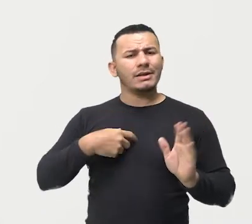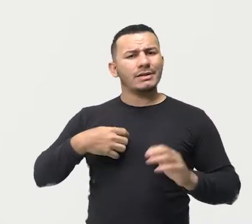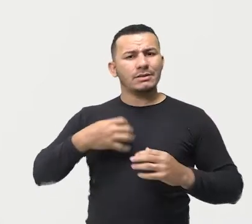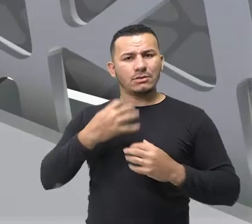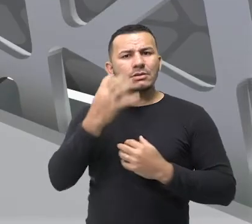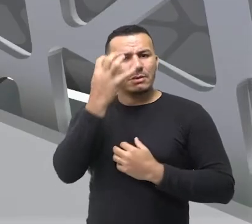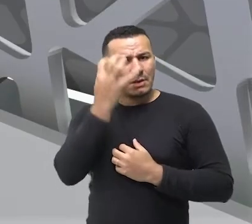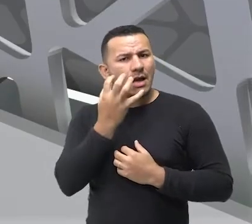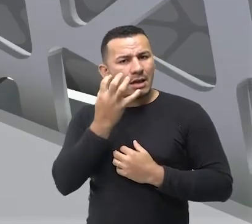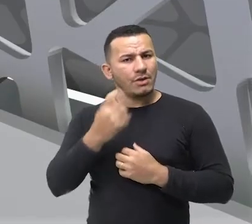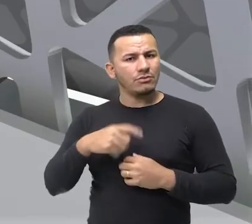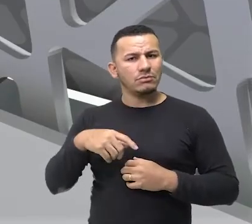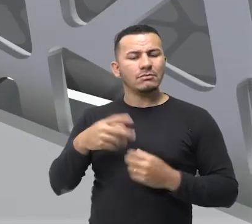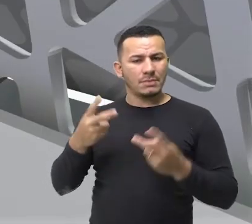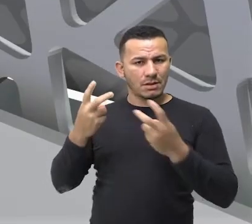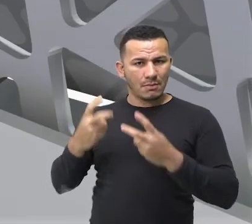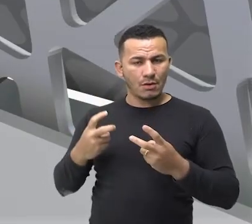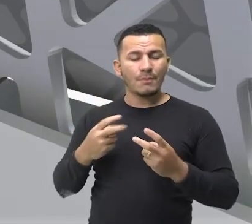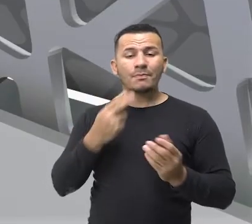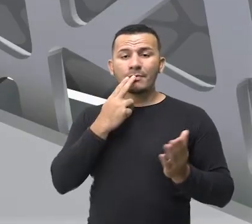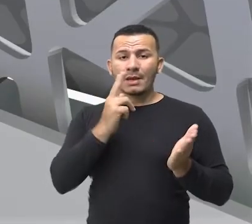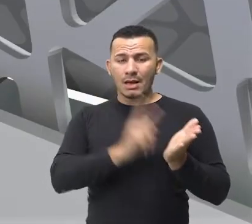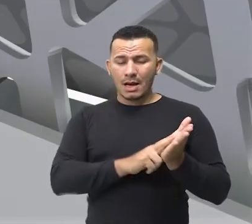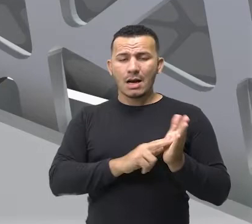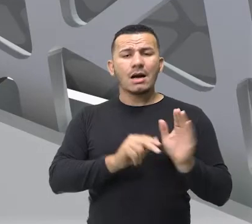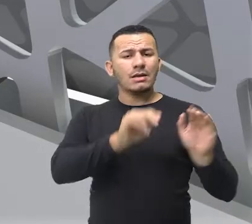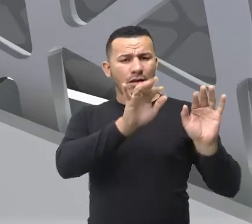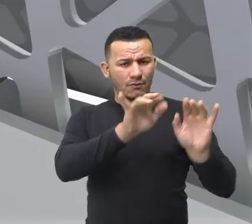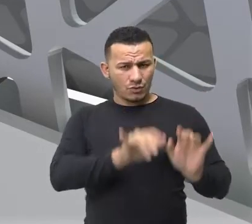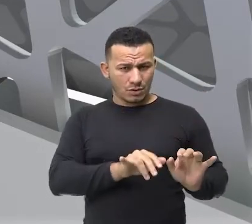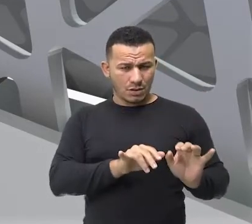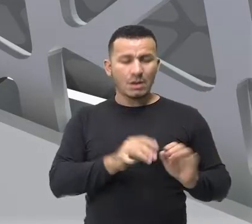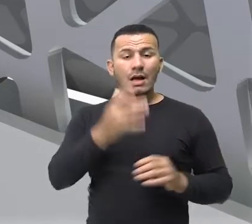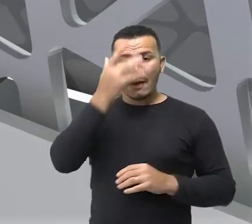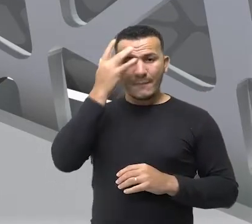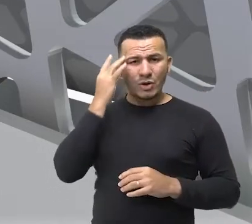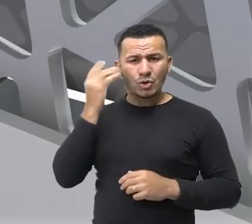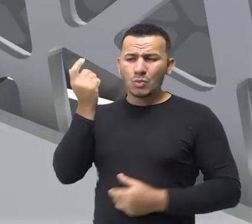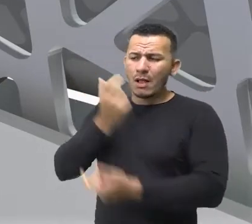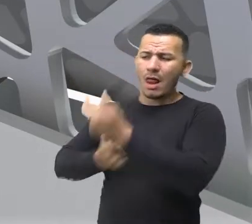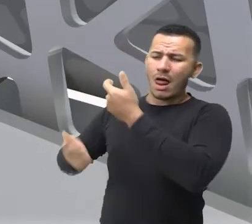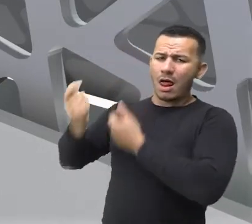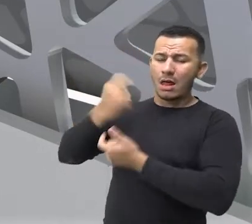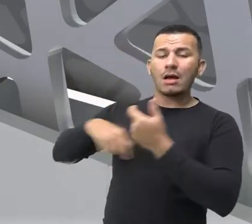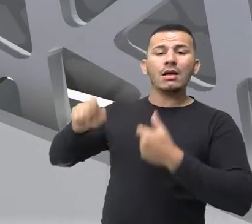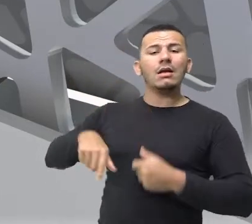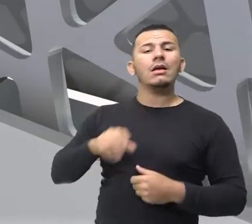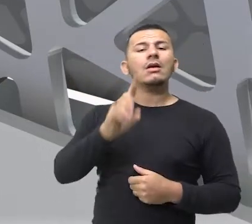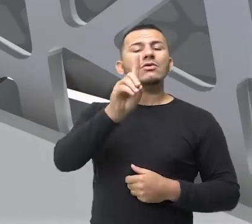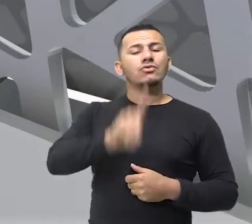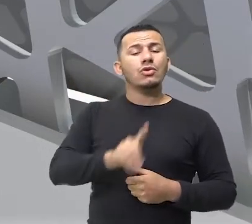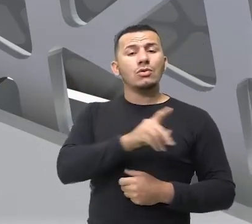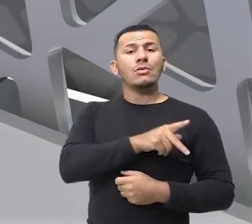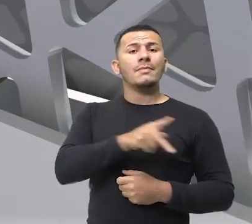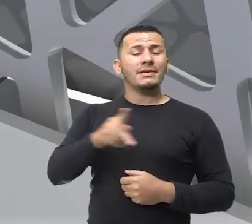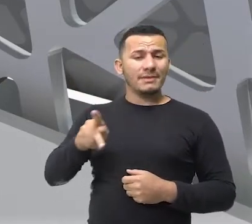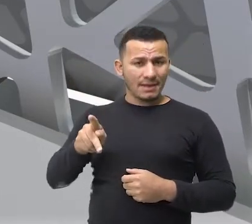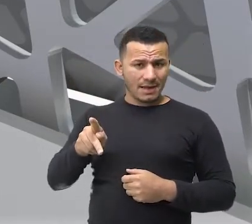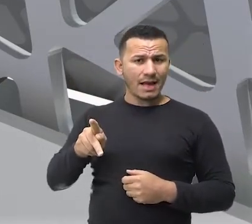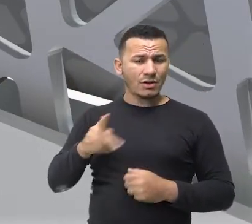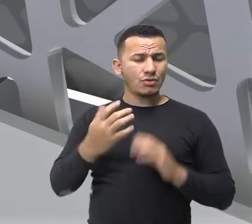sério porque você observa que essa carta a pessoa que sofreu o problema foi um diretor